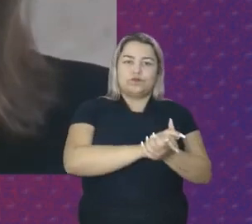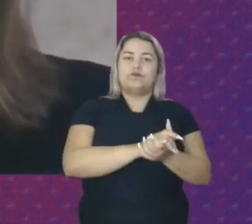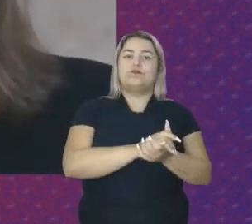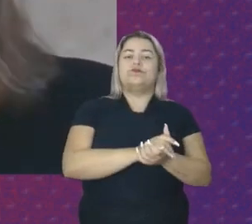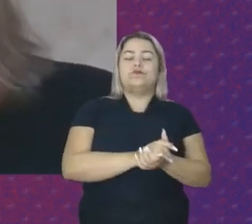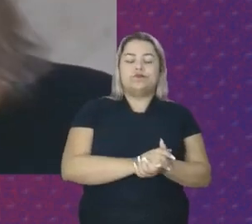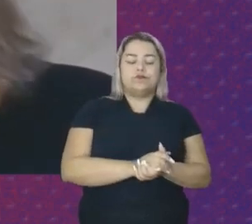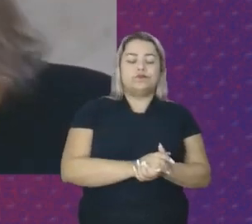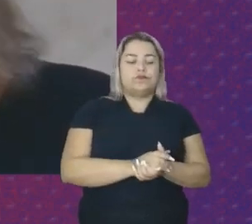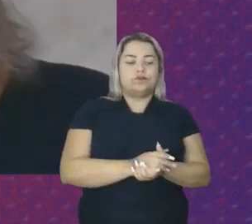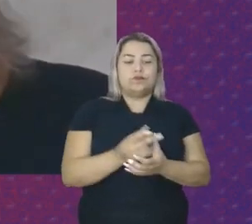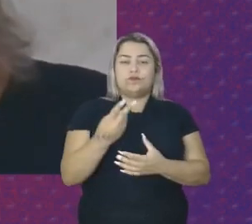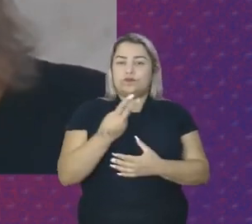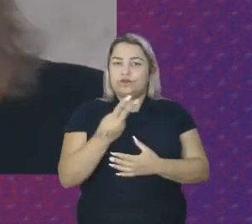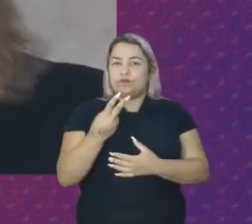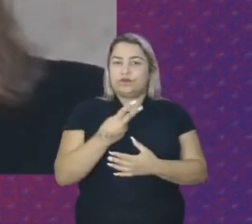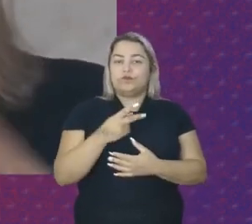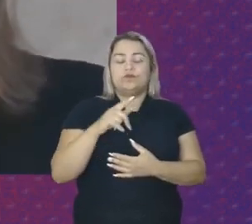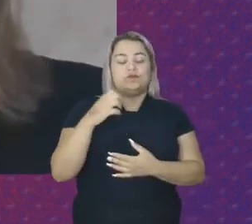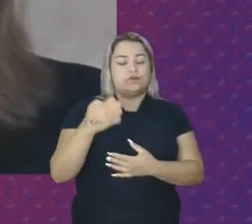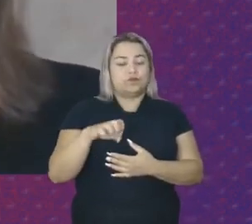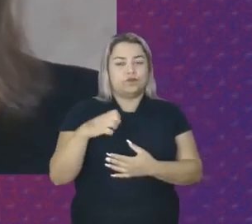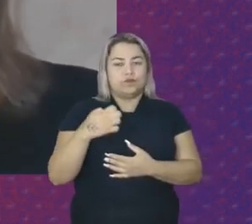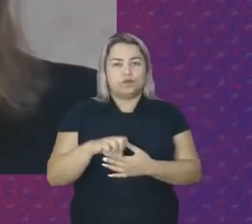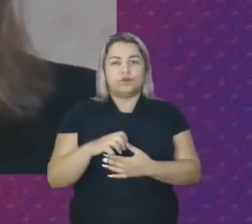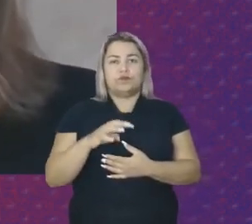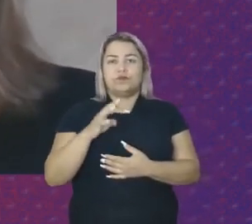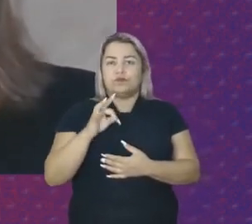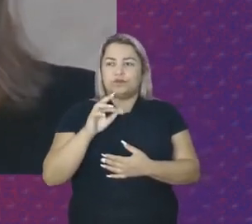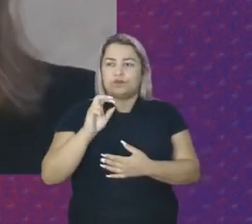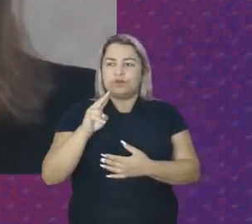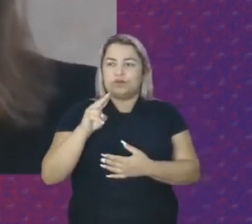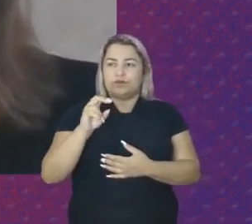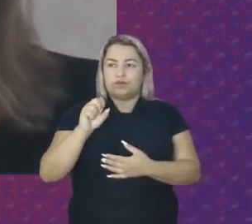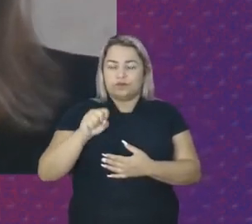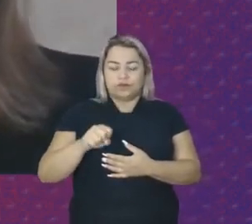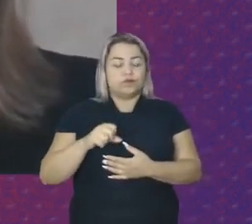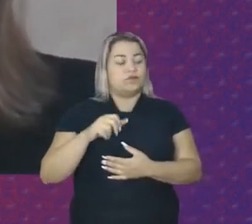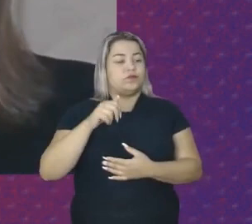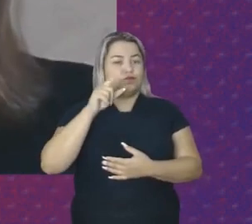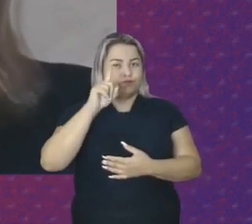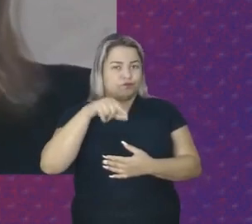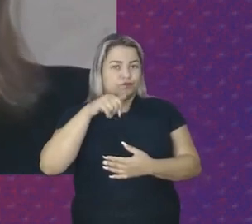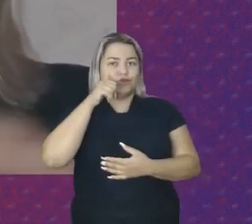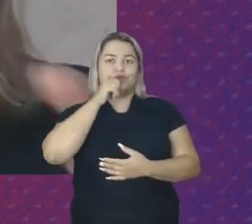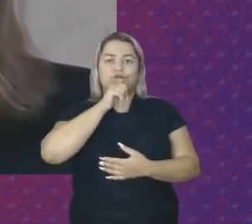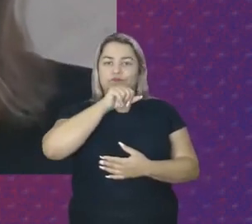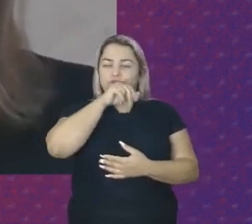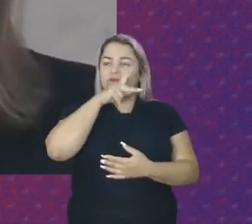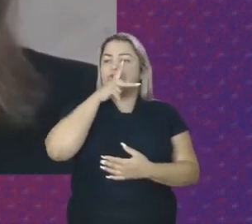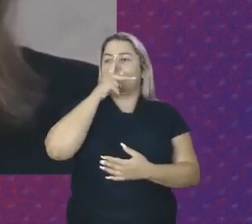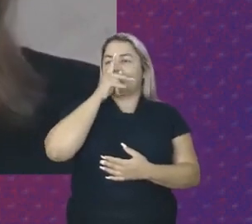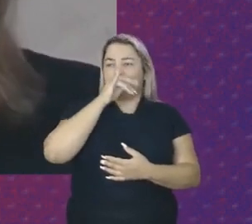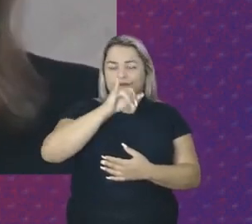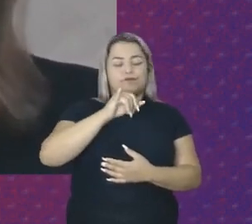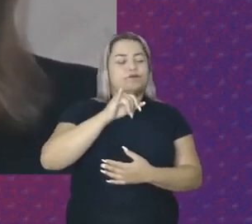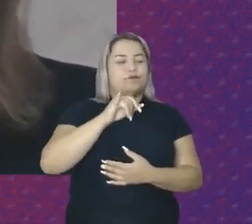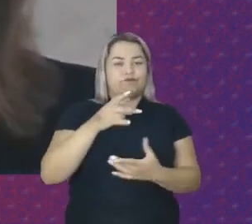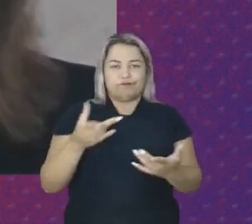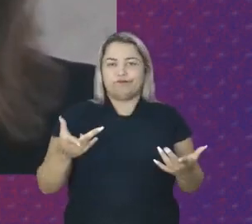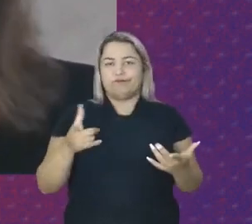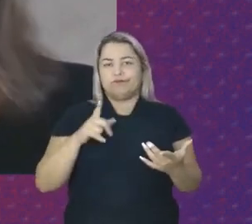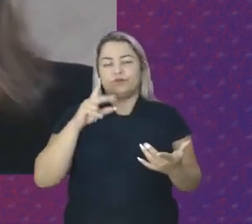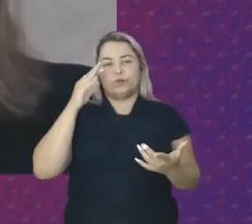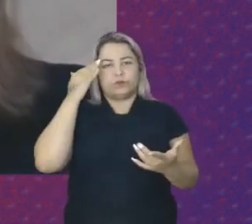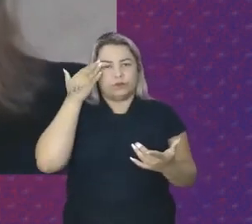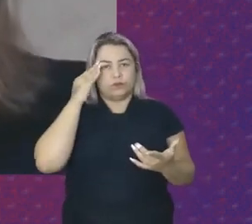filhos, nós temos transexuais que são pais e que são mães. Então, nós temos um conceito vasto do que é